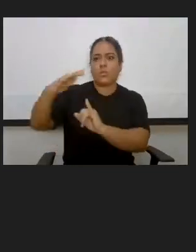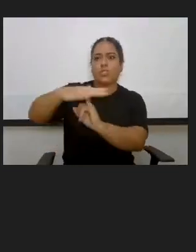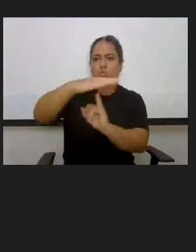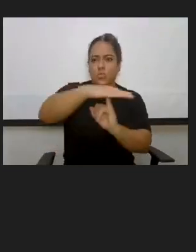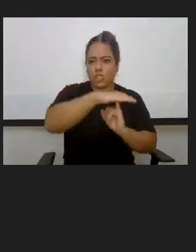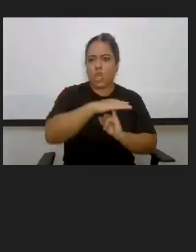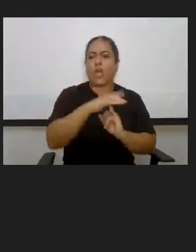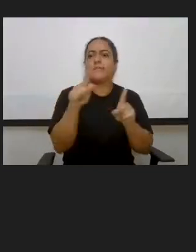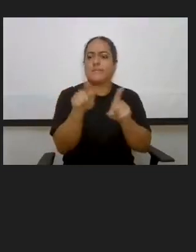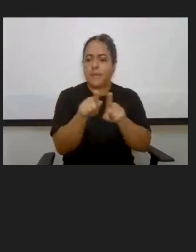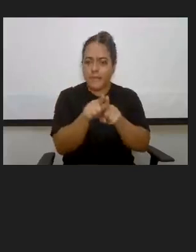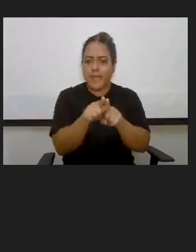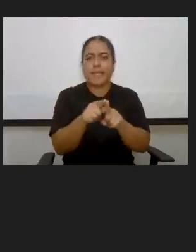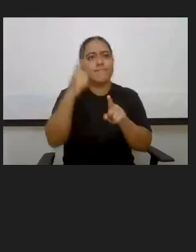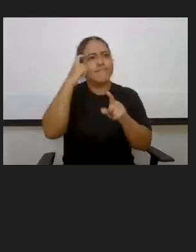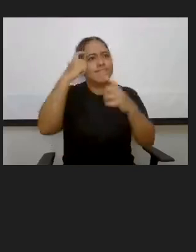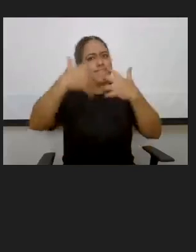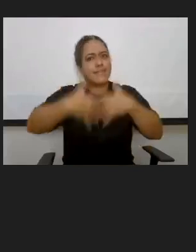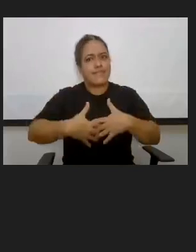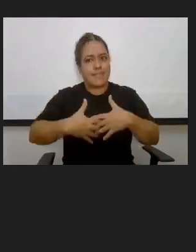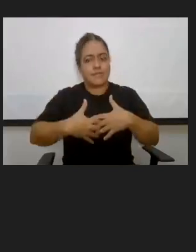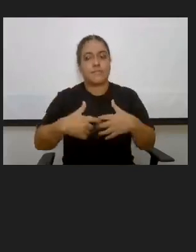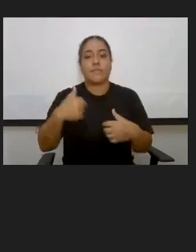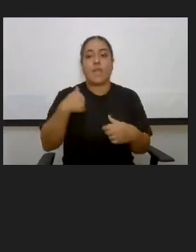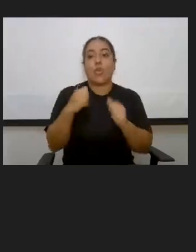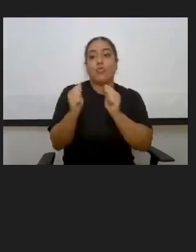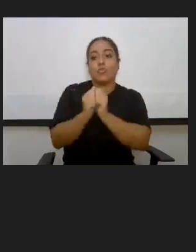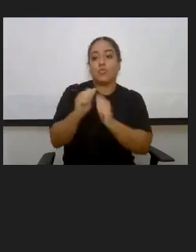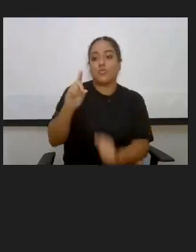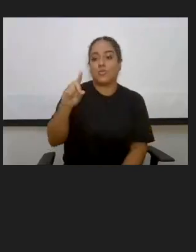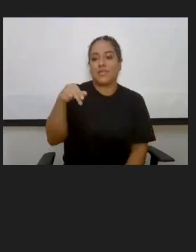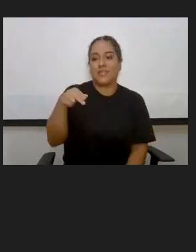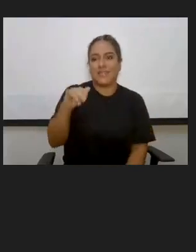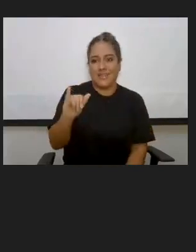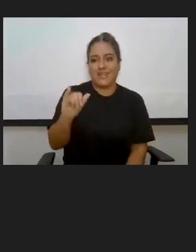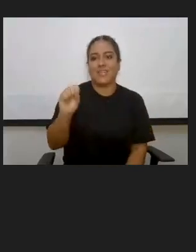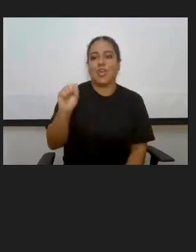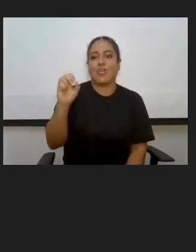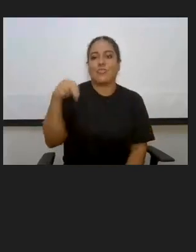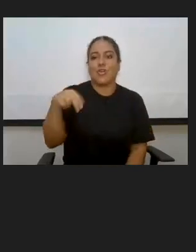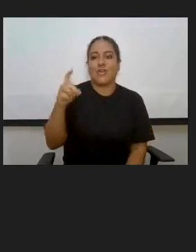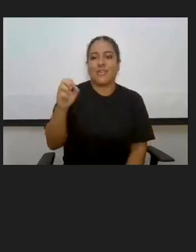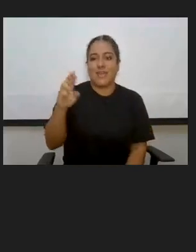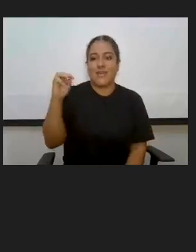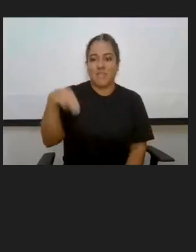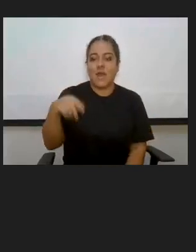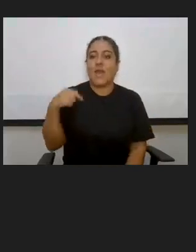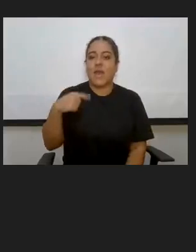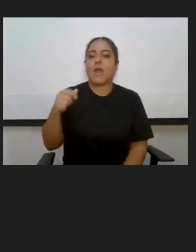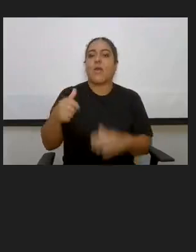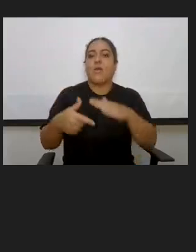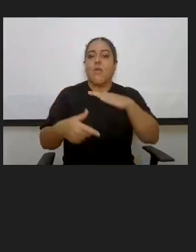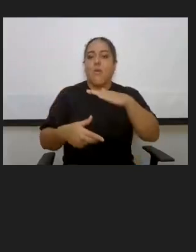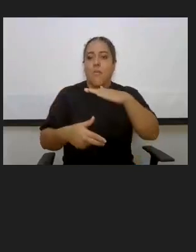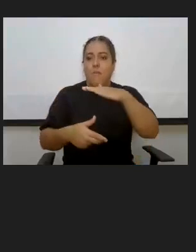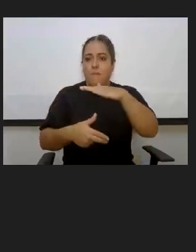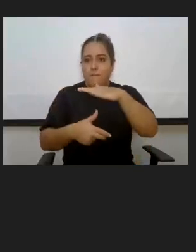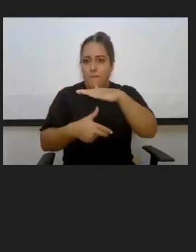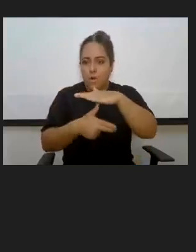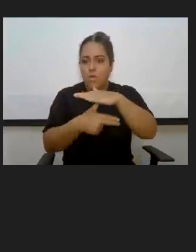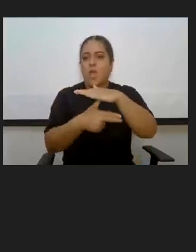têm feito. Eu e a Dani Sonderman, que é atualmente a nossa pró-reitora de desenvolvimento